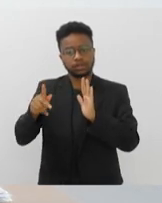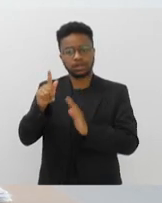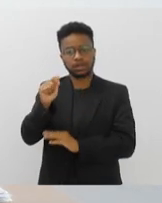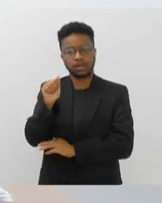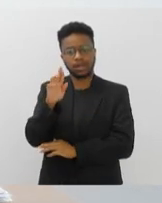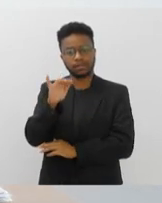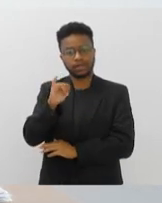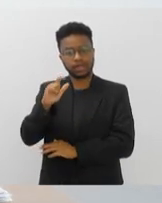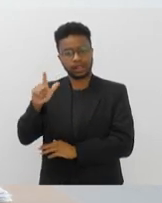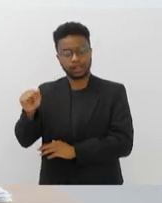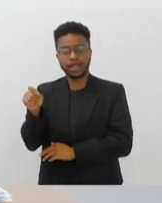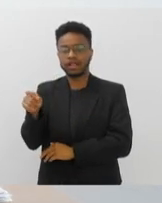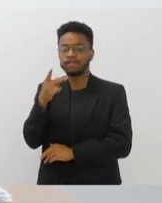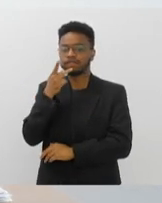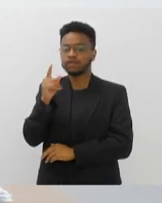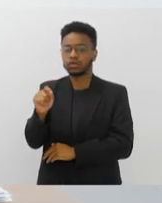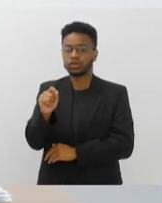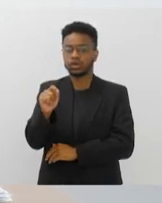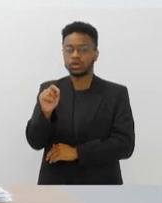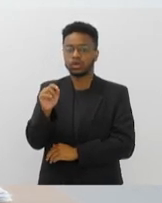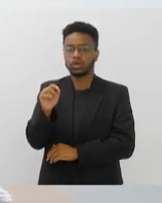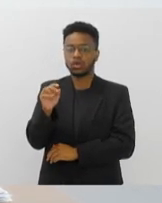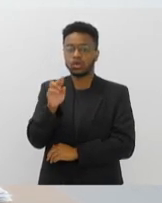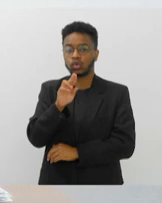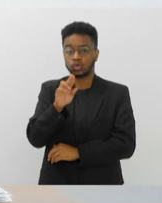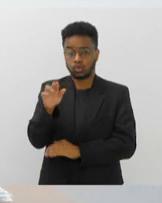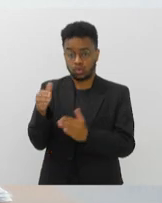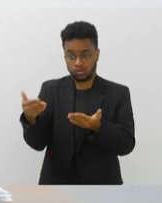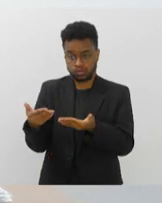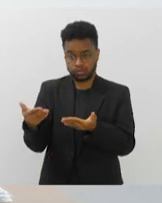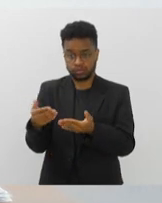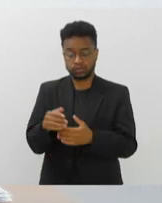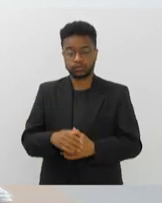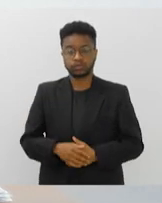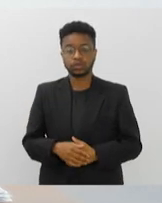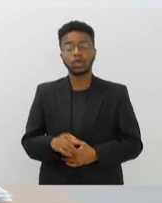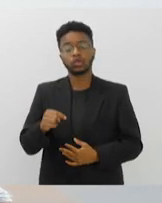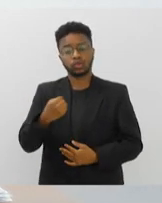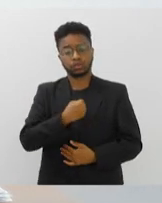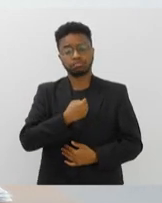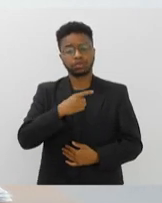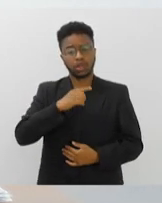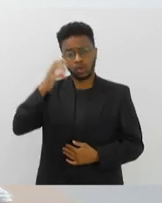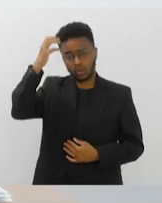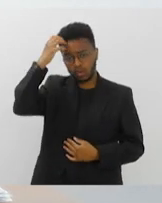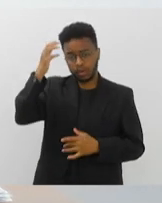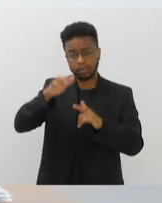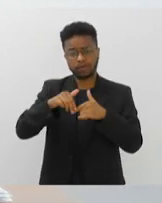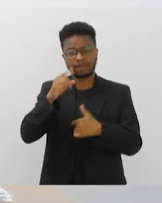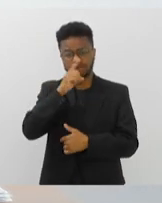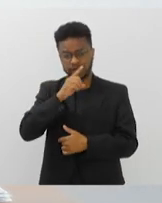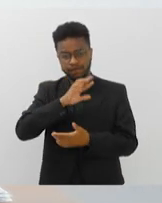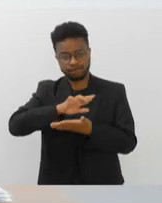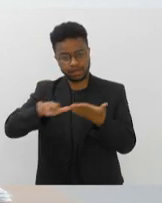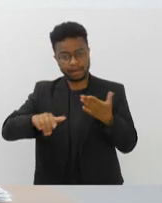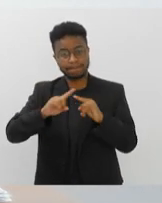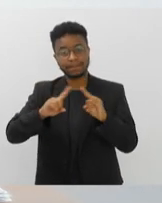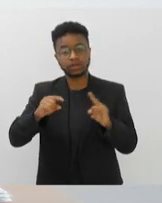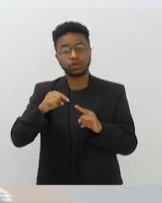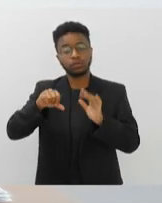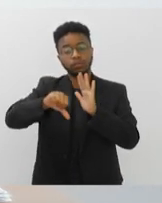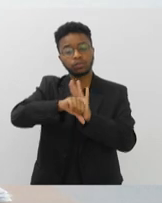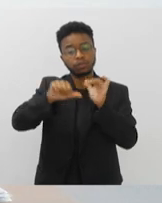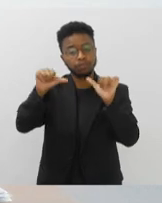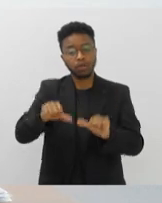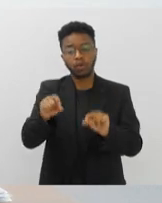ela diz que poesia chamada Seu nome é hoje somos cupados de muitos erros e faltas porém nosso pior Crime É o abandono